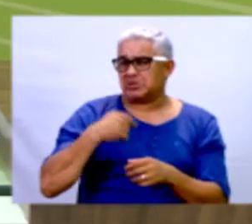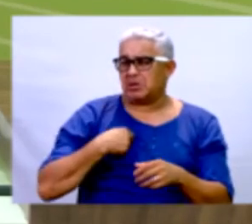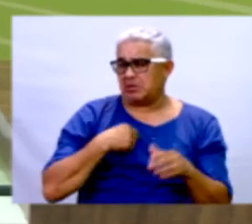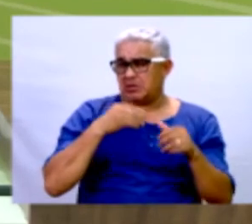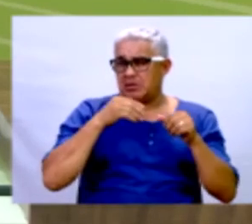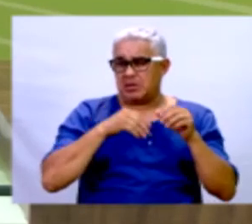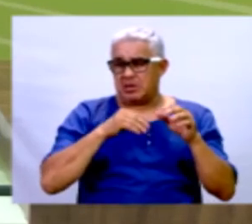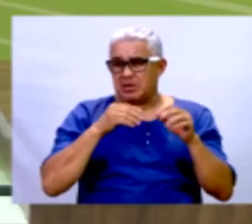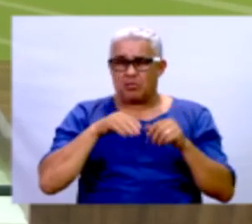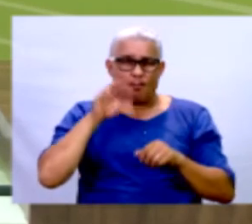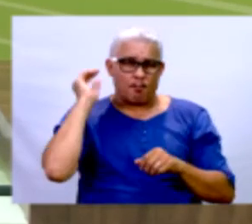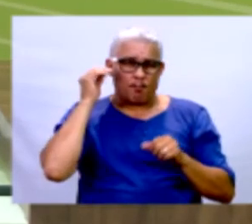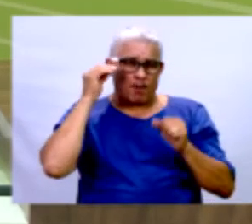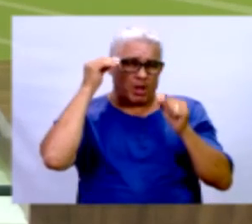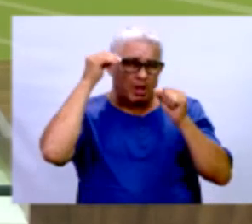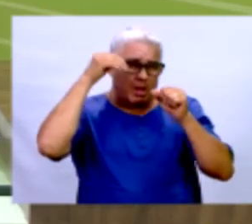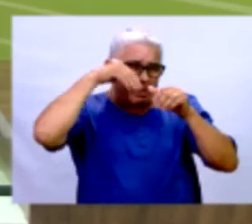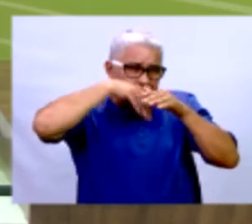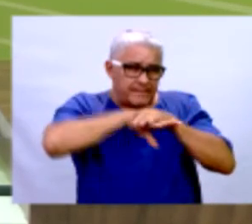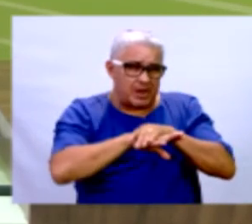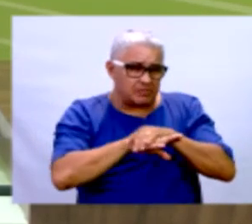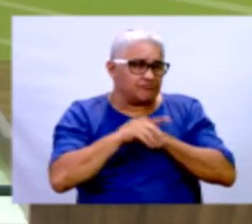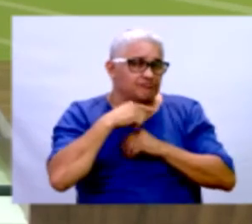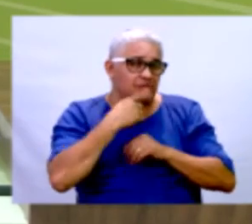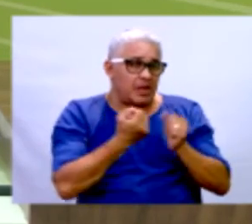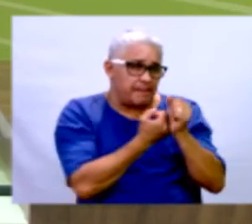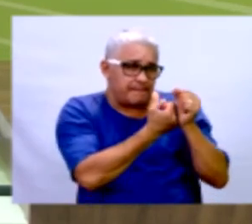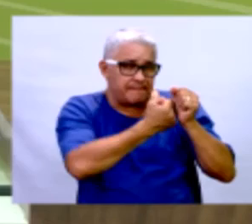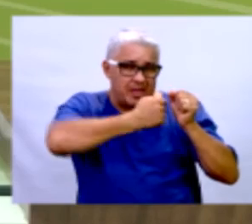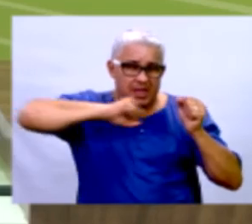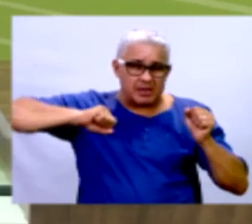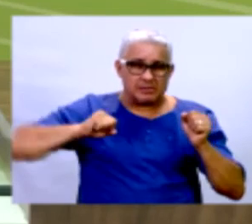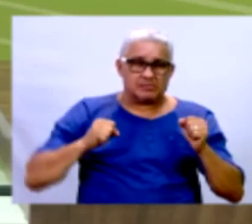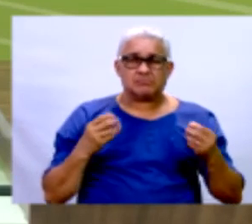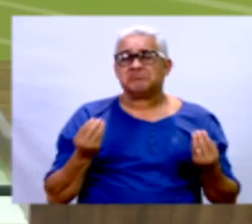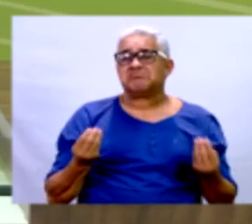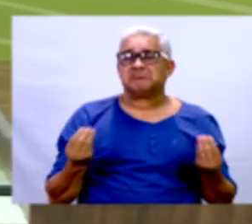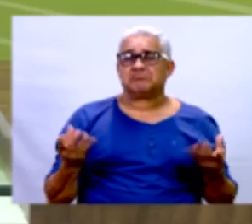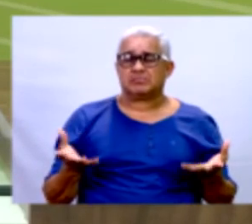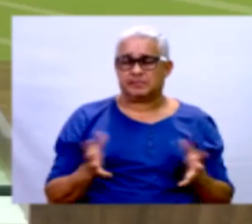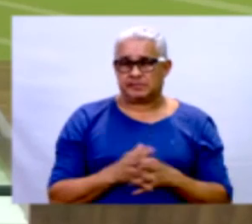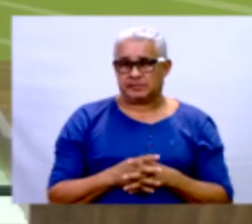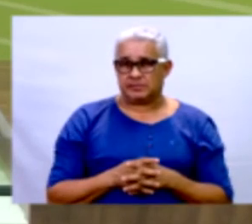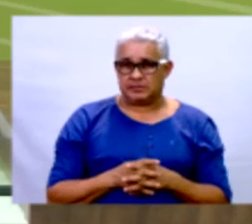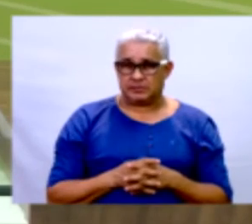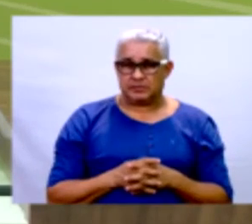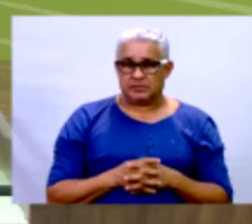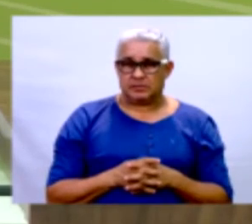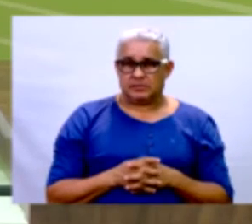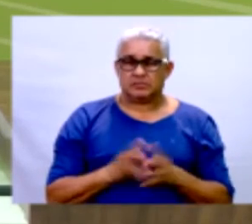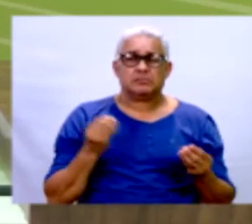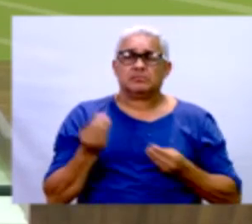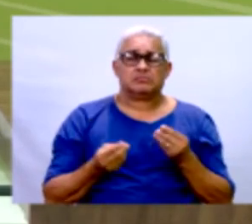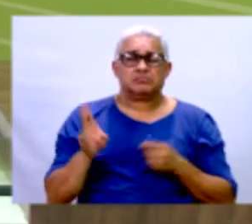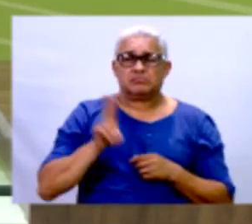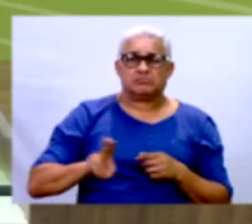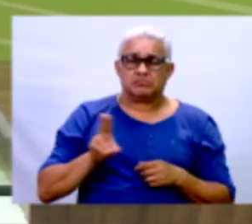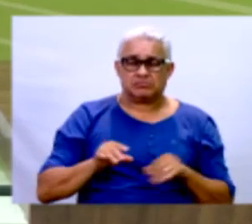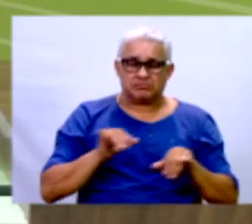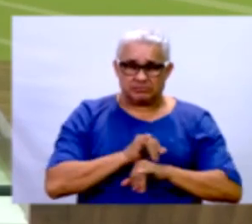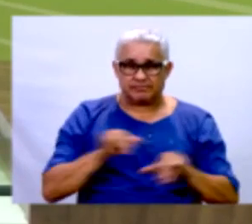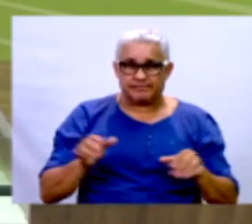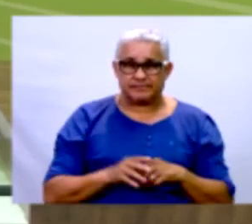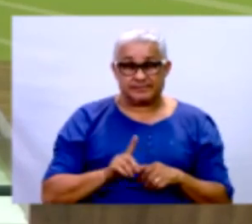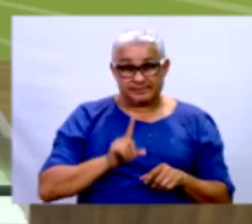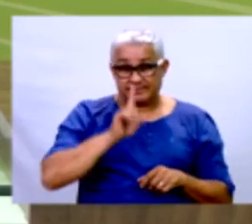e depois não consigo descriptografar, para que eu vou usar aquela informação? Bom,